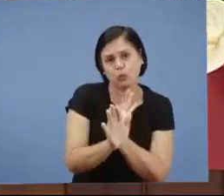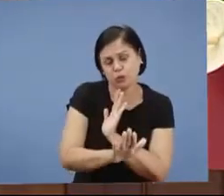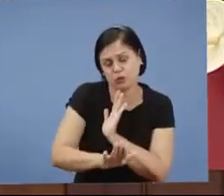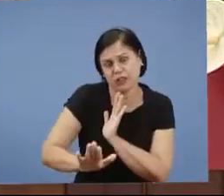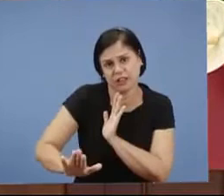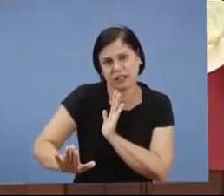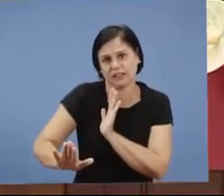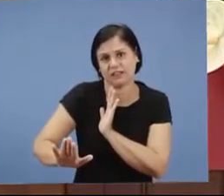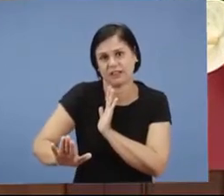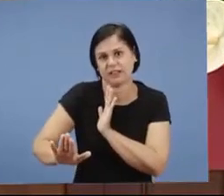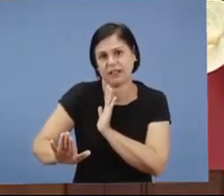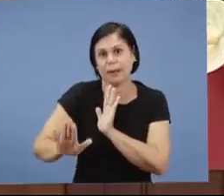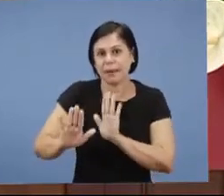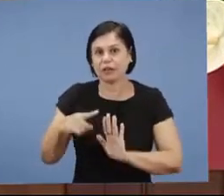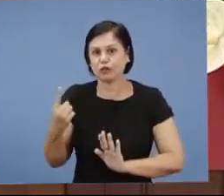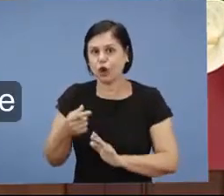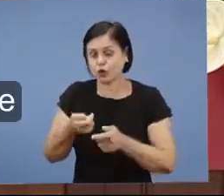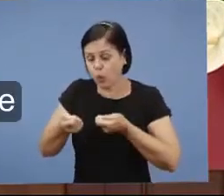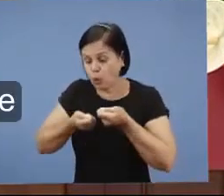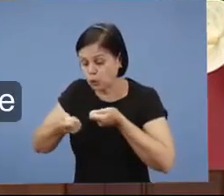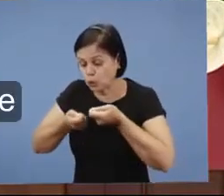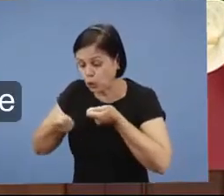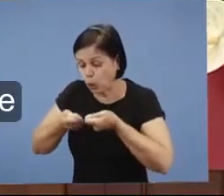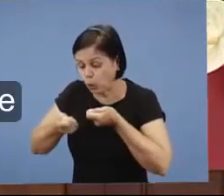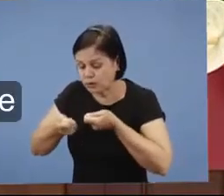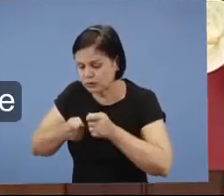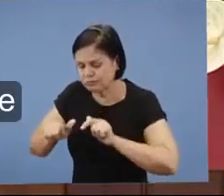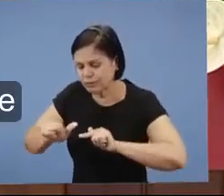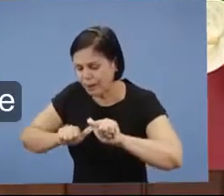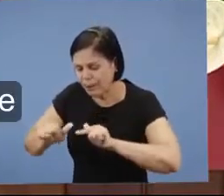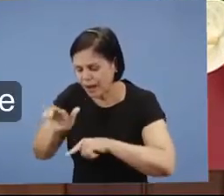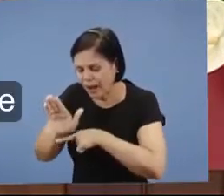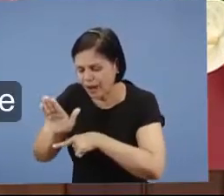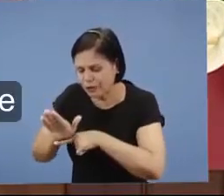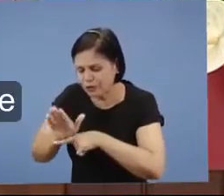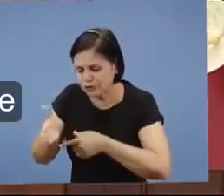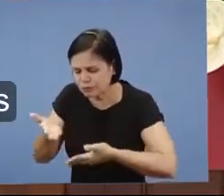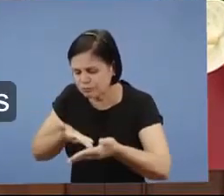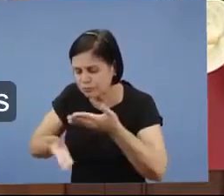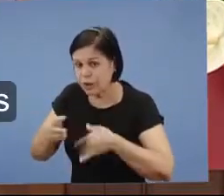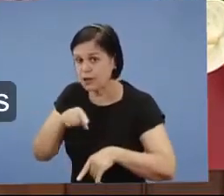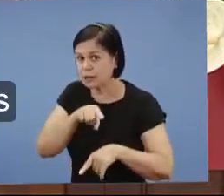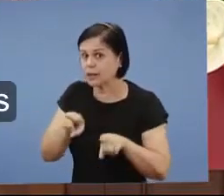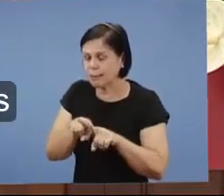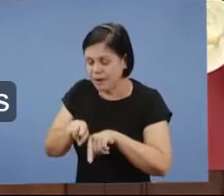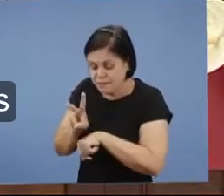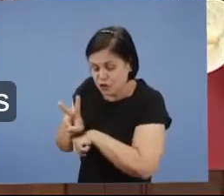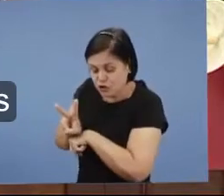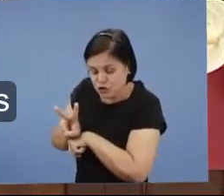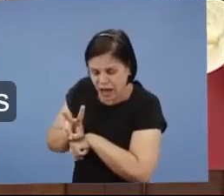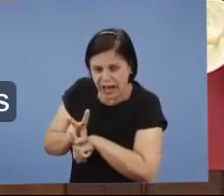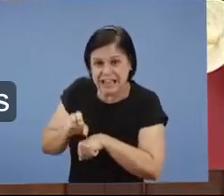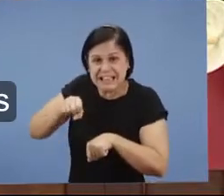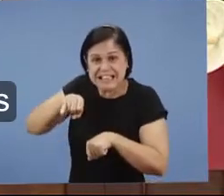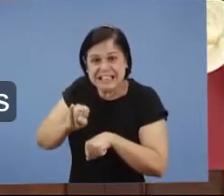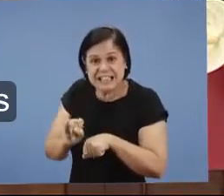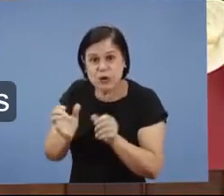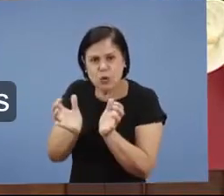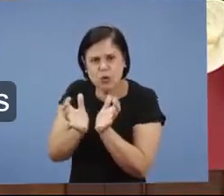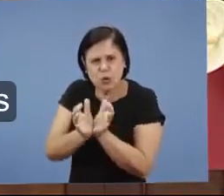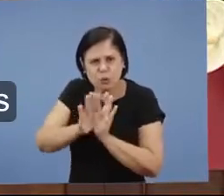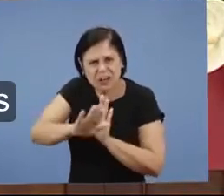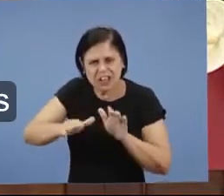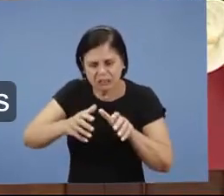pode trabalhar com eles, que você pode mantê-los sob vigilância, sob controle, e que eles